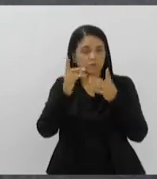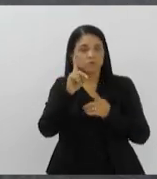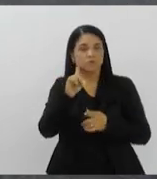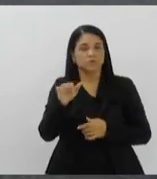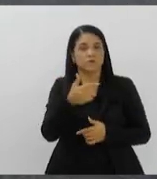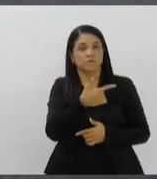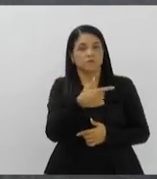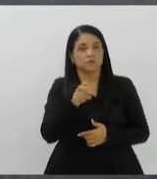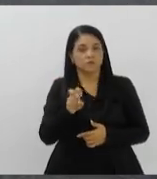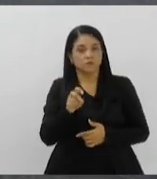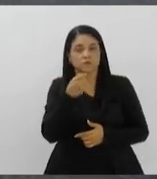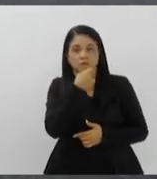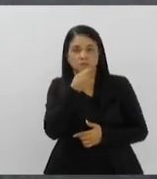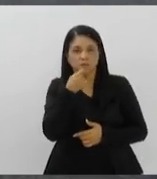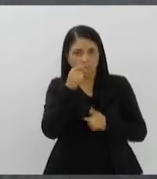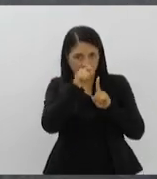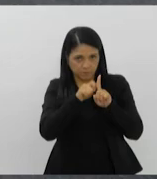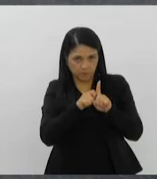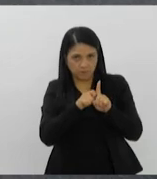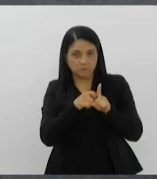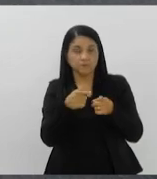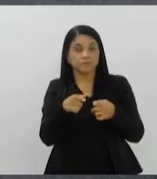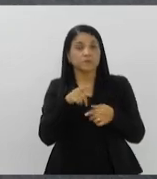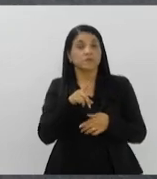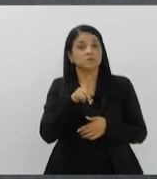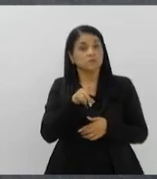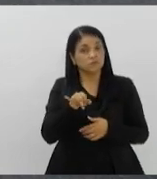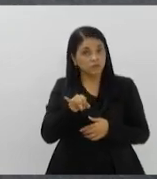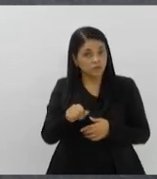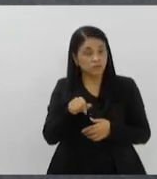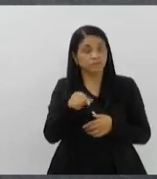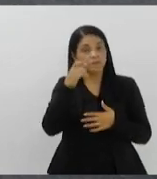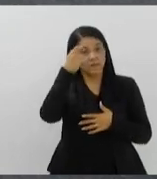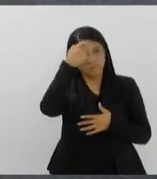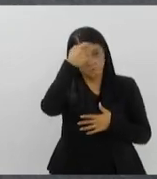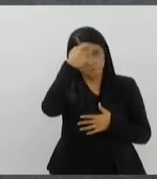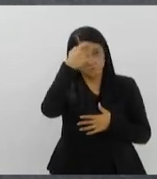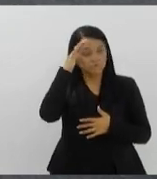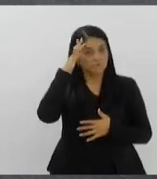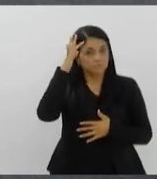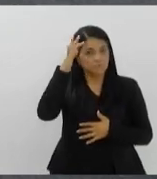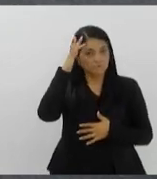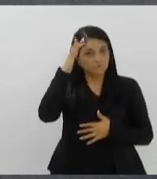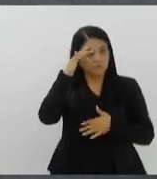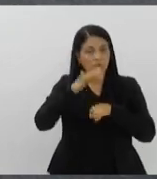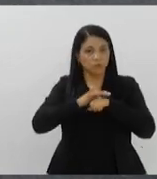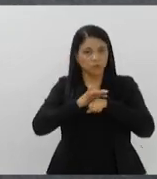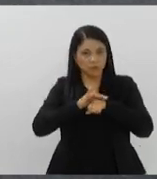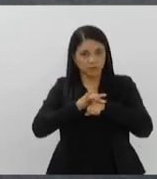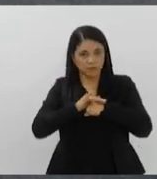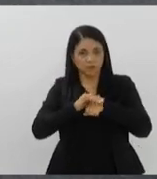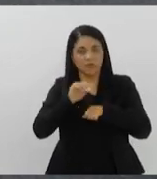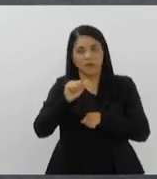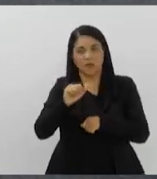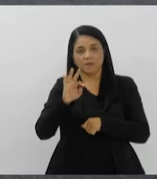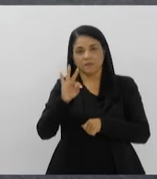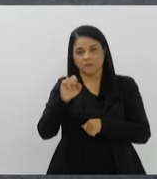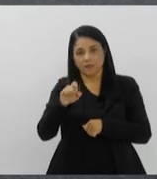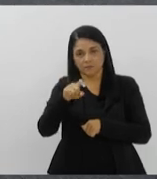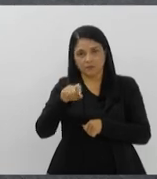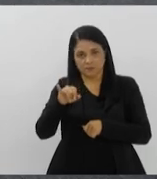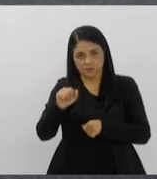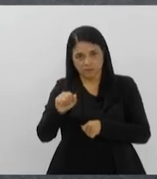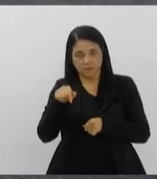de setembro. Essa data, ela serve para refletir sobre a doença, publicizar para as pessoas